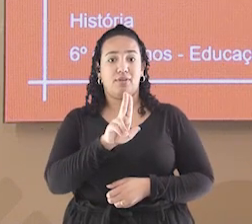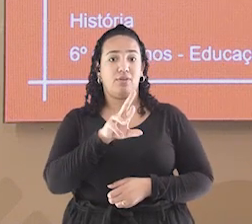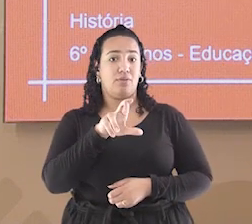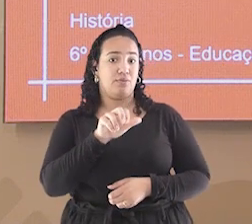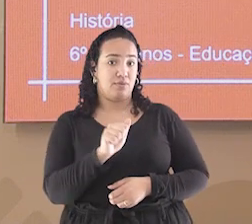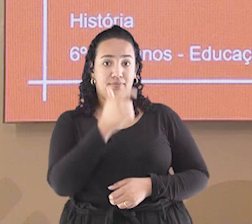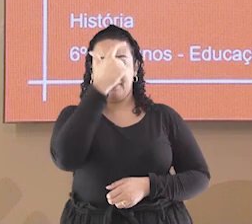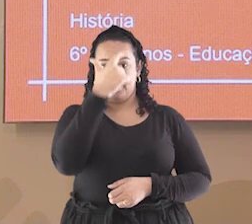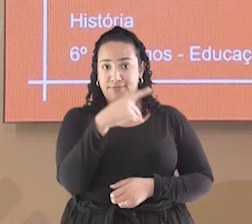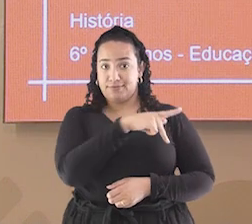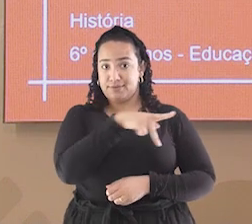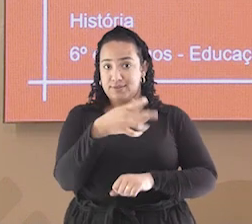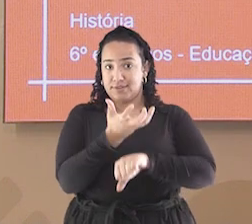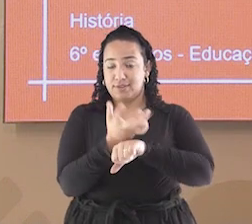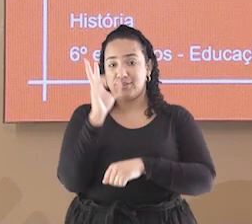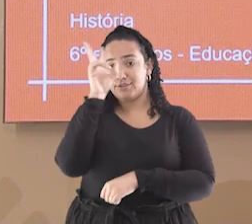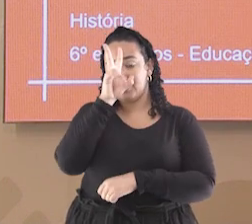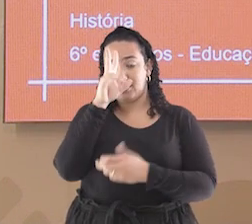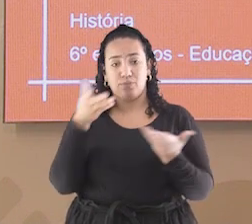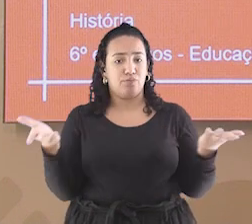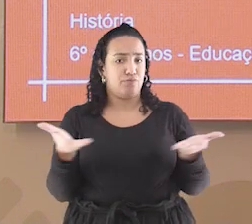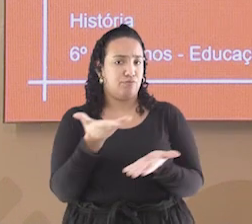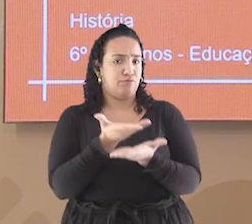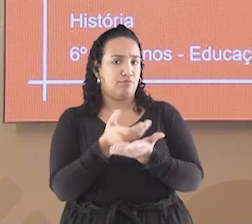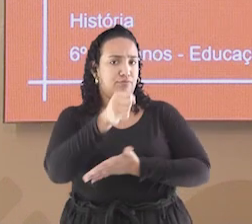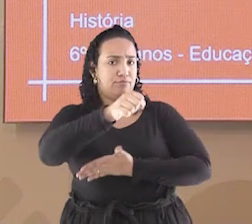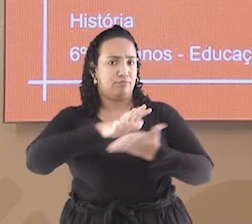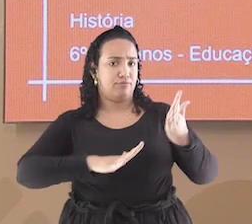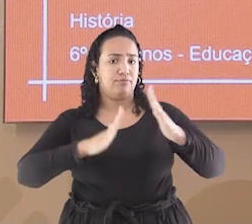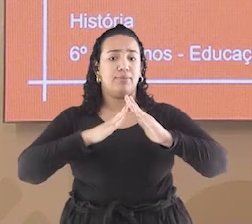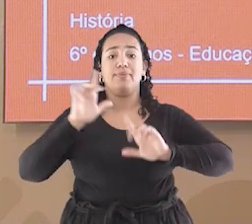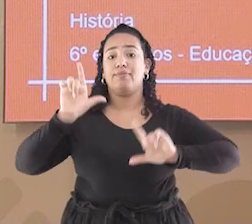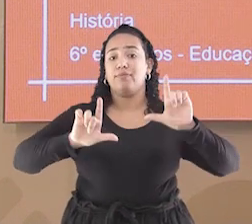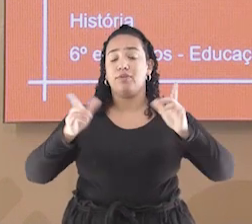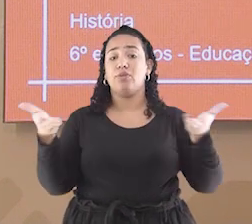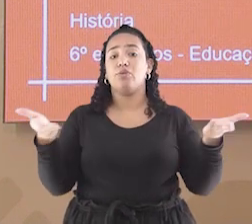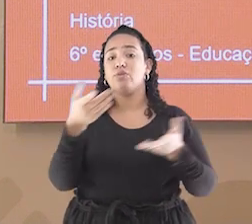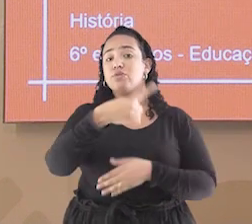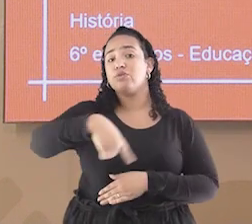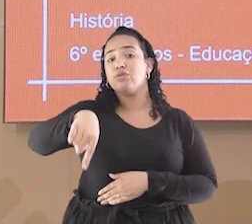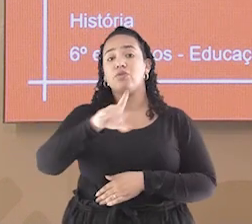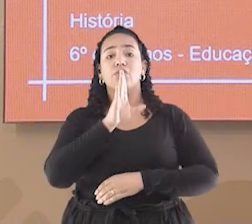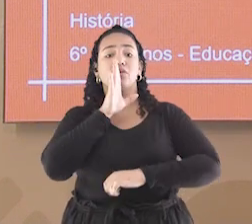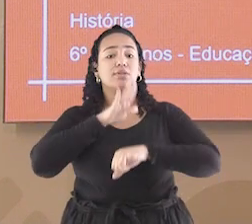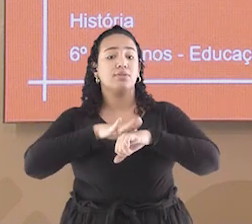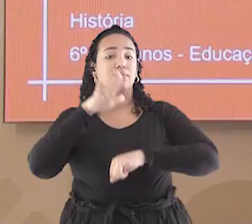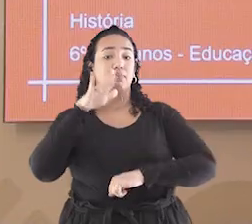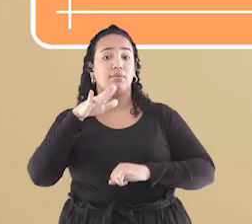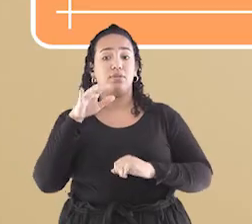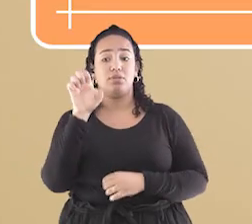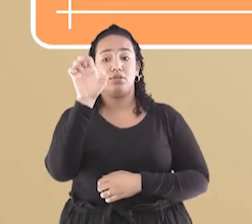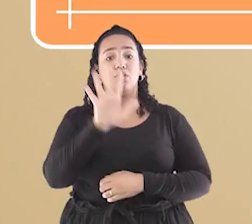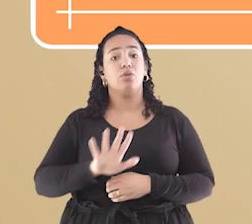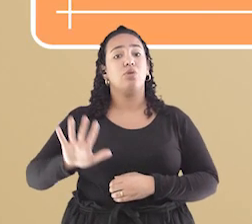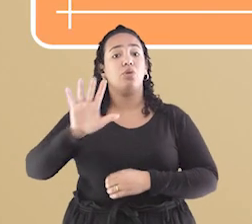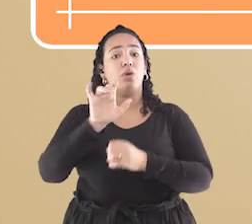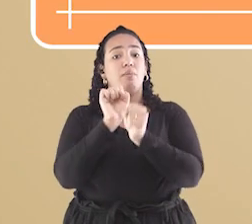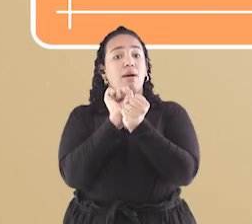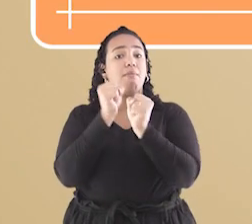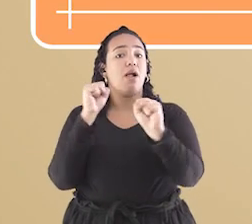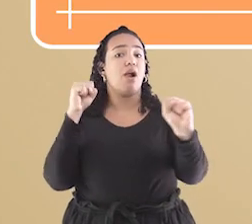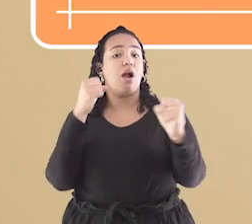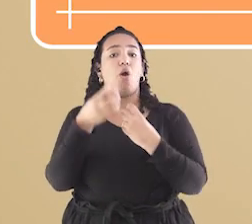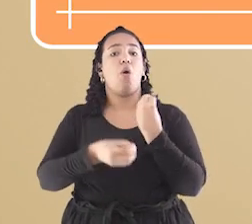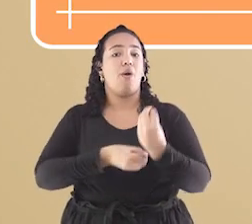de História. E na nossa aula de hoje, no Dever em Casa na TV, vamos conhecer um pouquinho mais sobre a expansão europeia. Para que